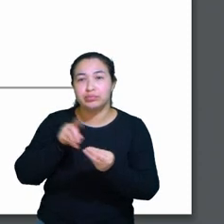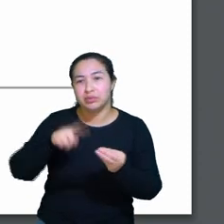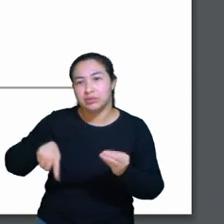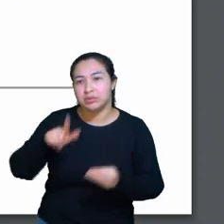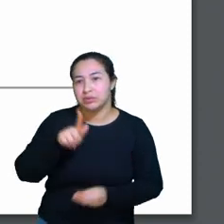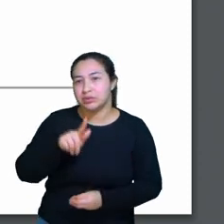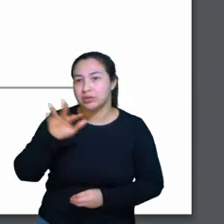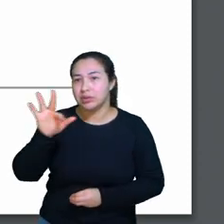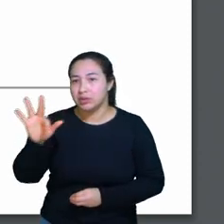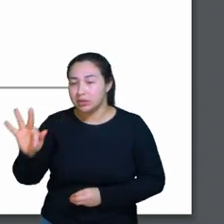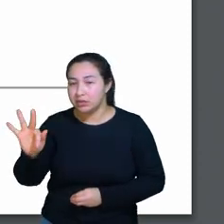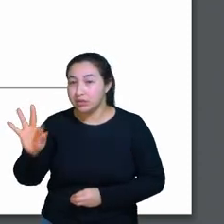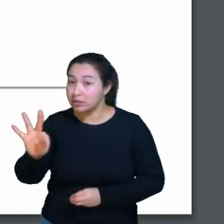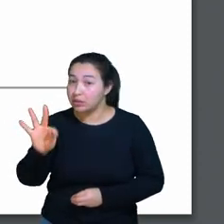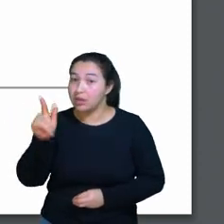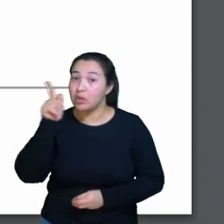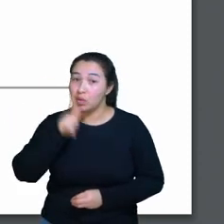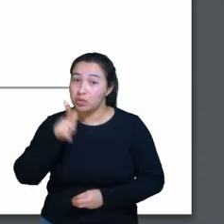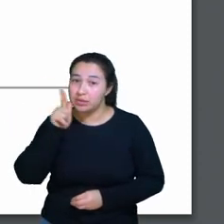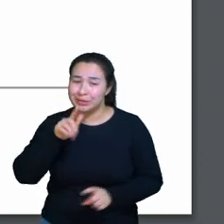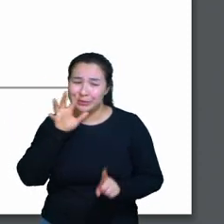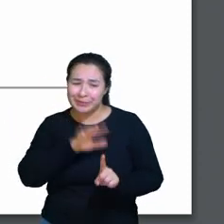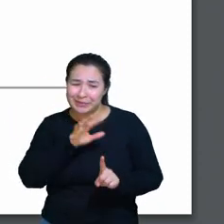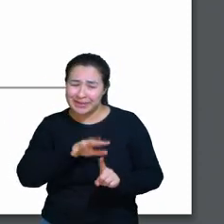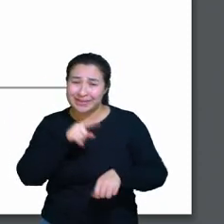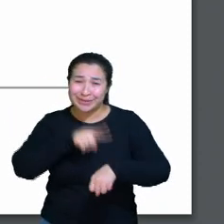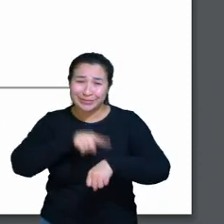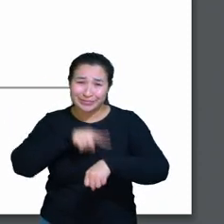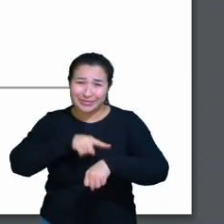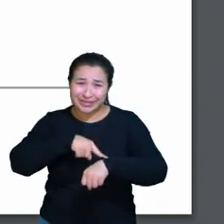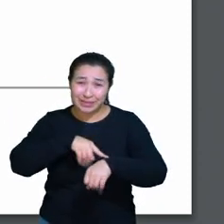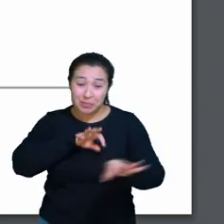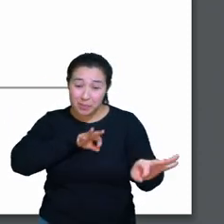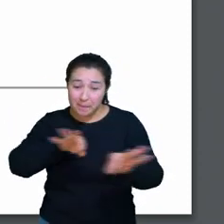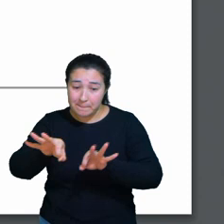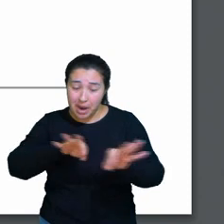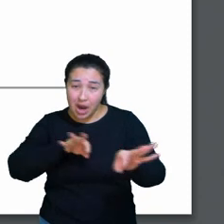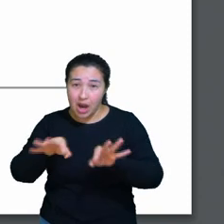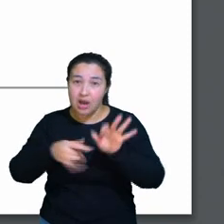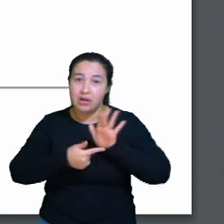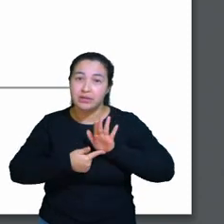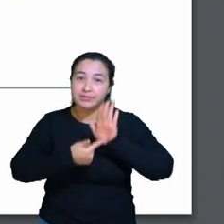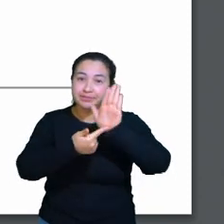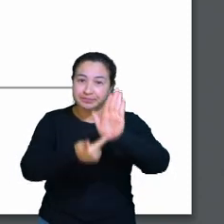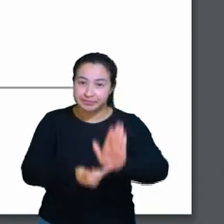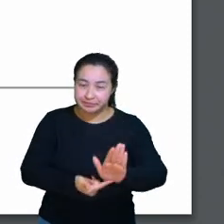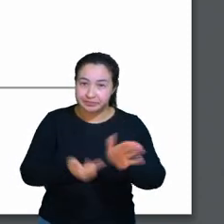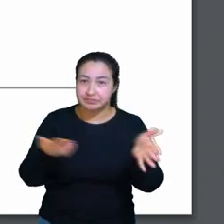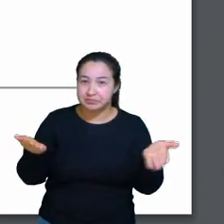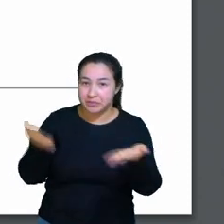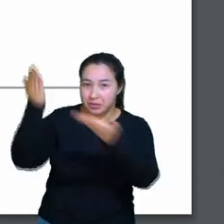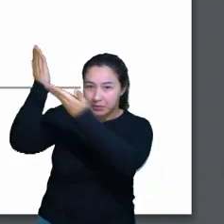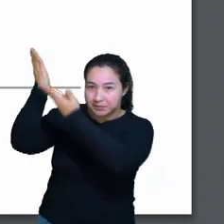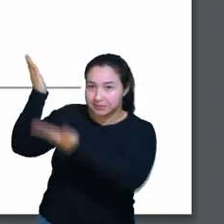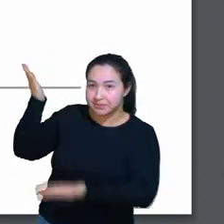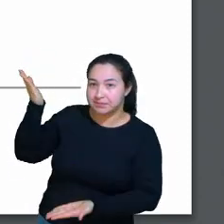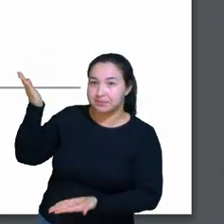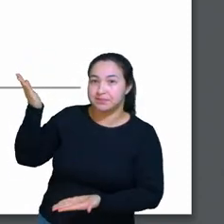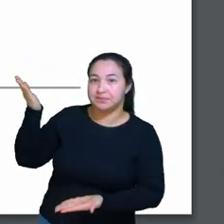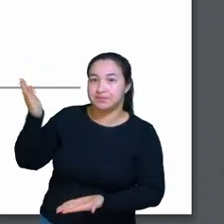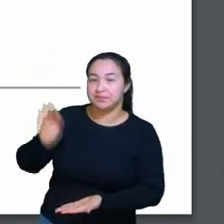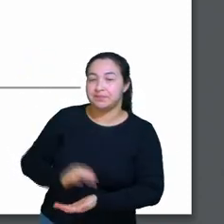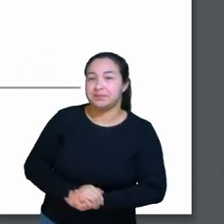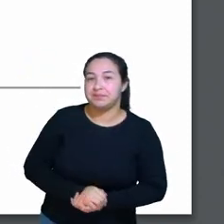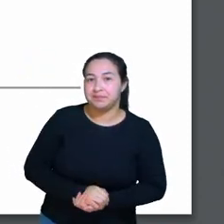conseguiu na pressão também do tempo elaborar e apresentar agora para apreciação